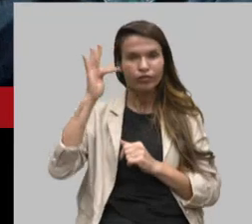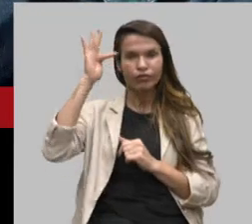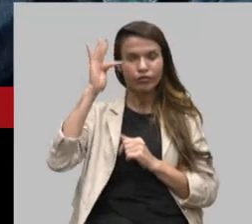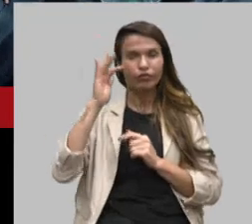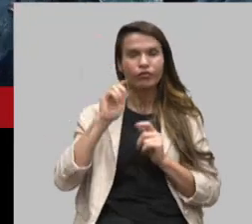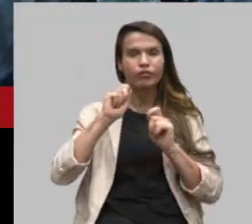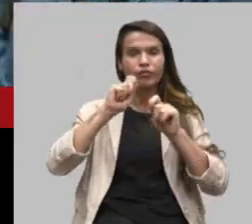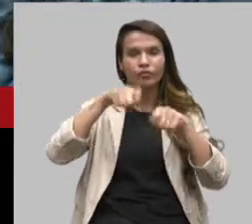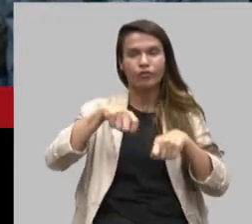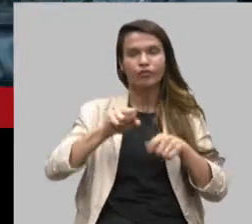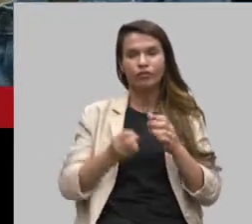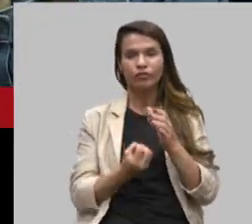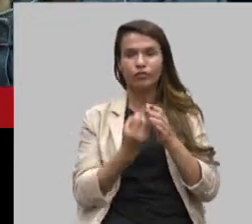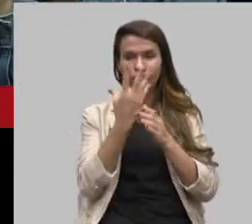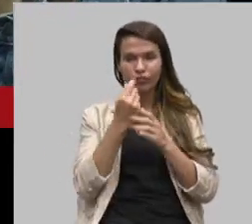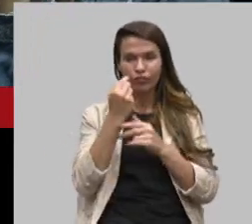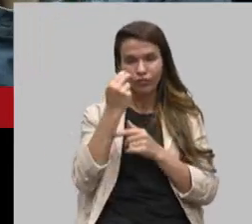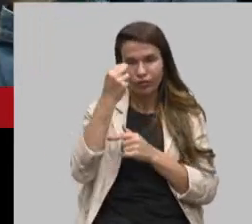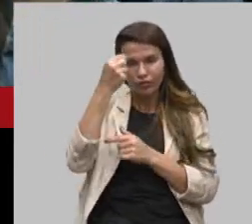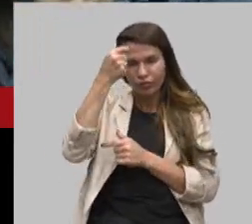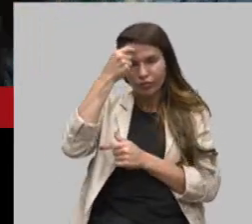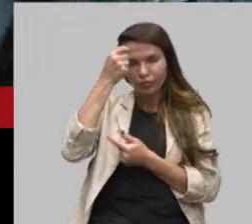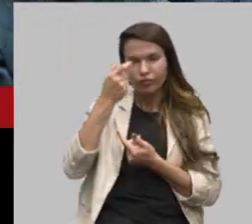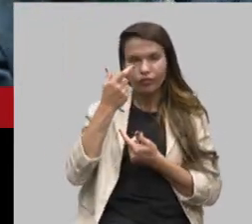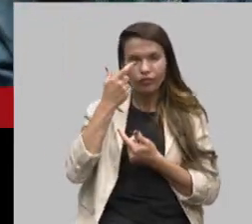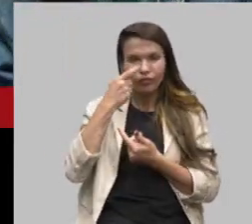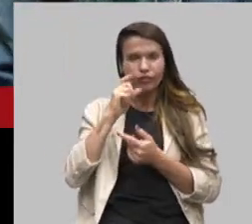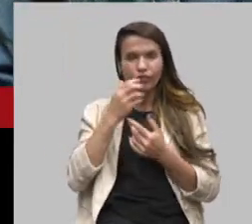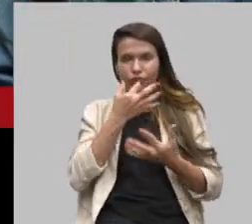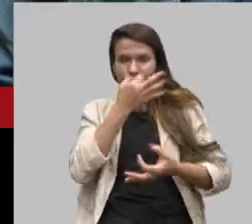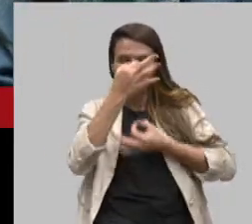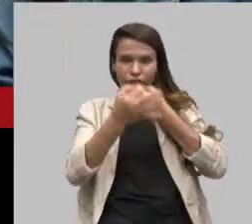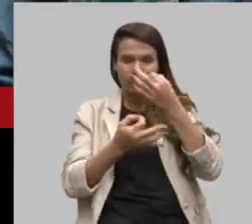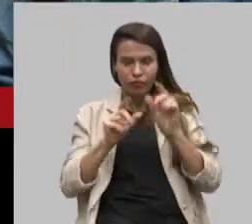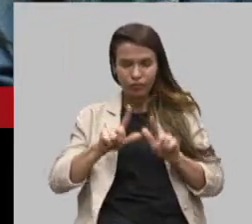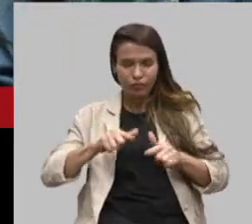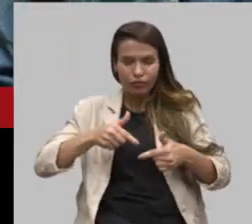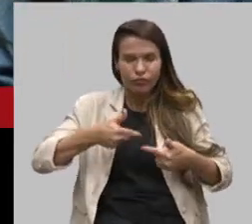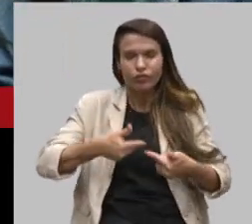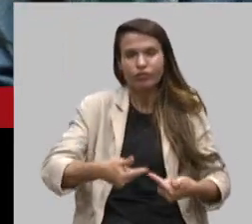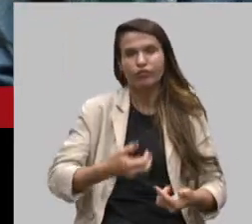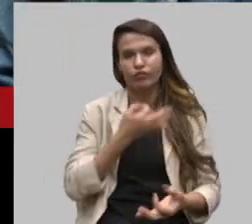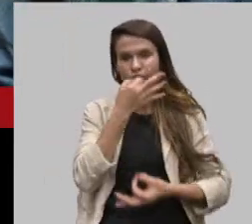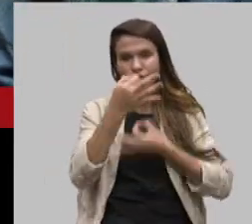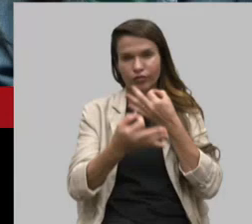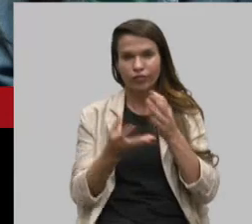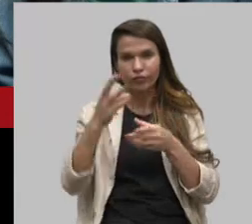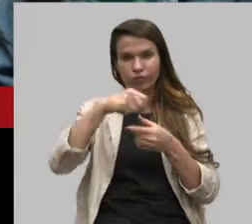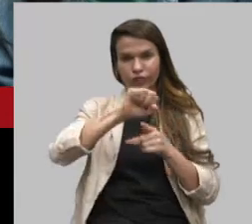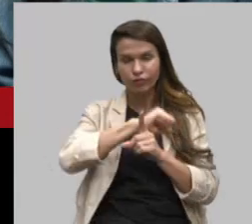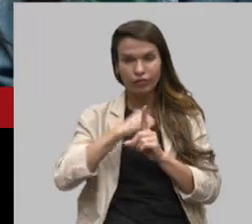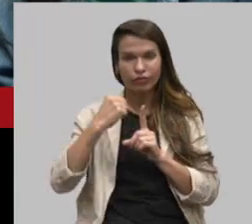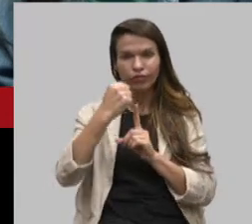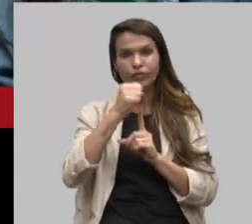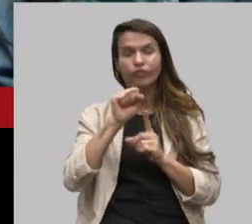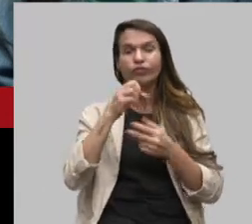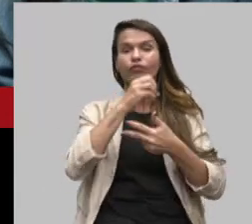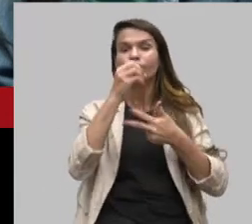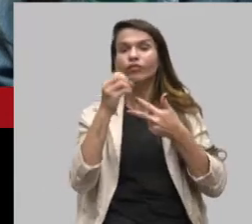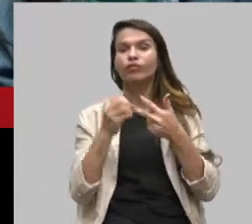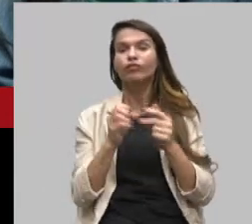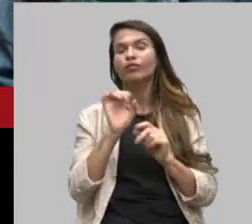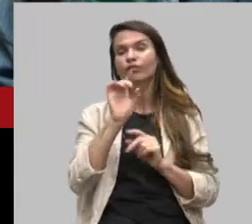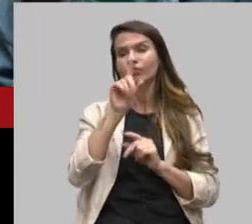criação de Uma Mente capaz de reagir agir e questionar dentro de uma sociedade o Enem funciona praticamente para te